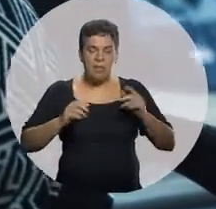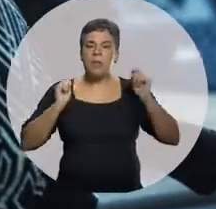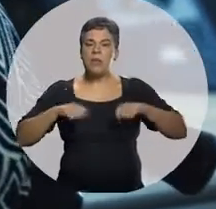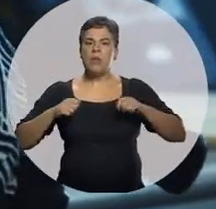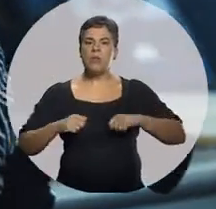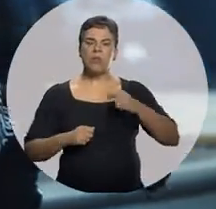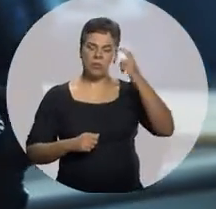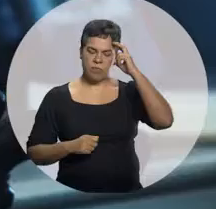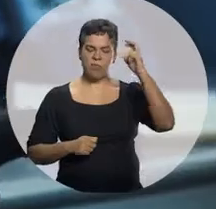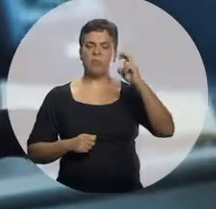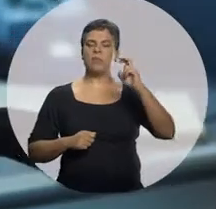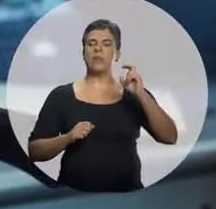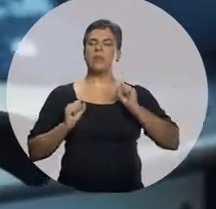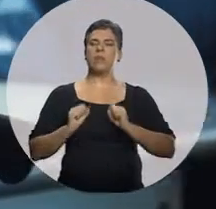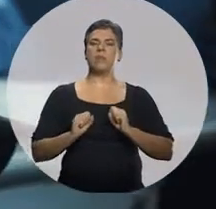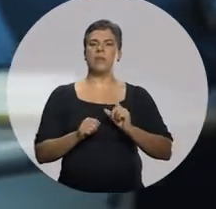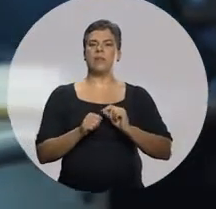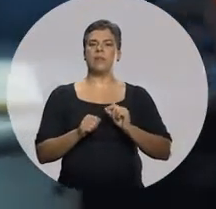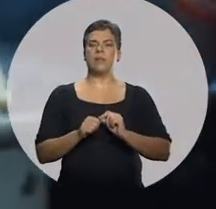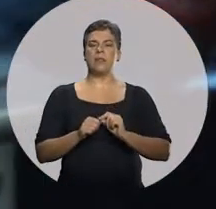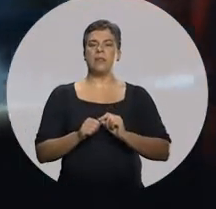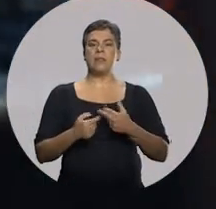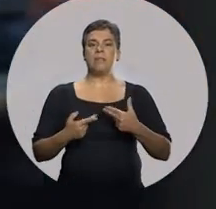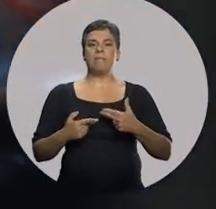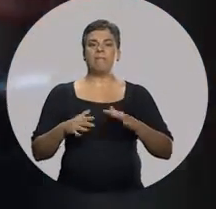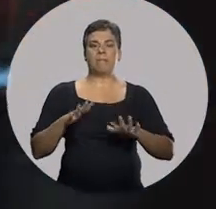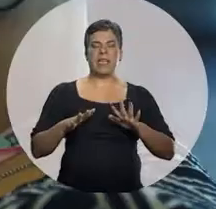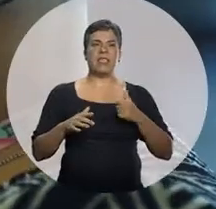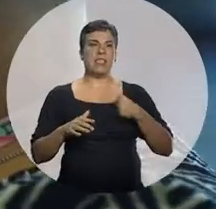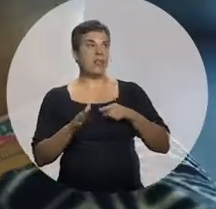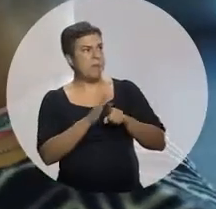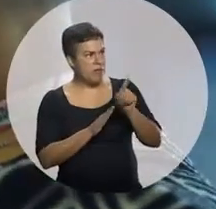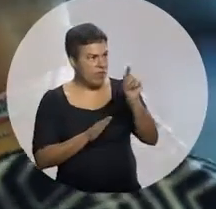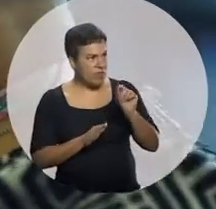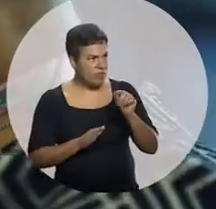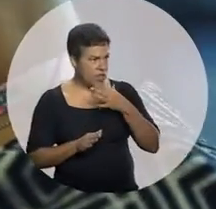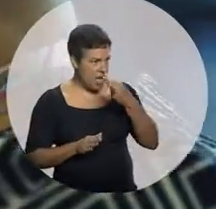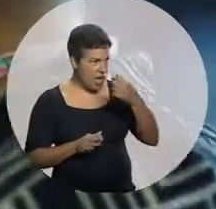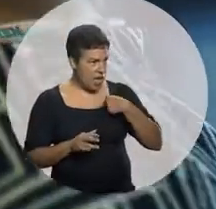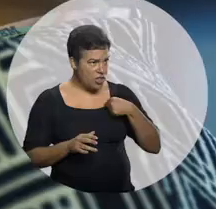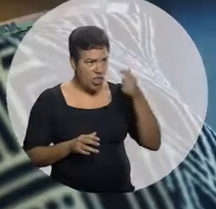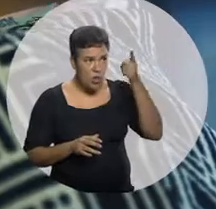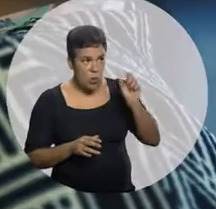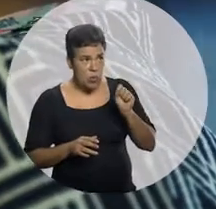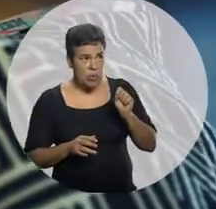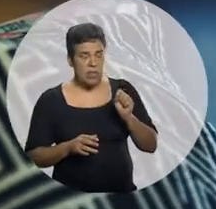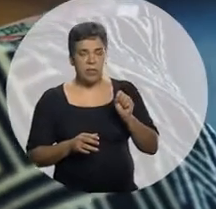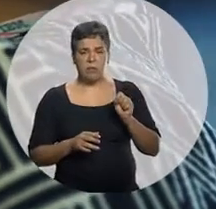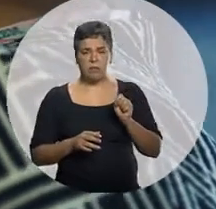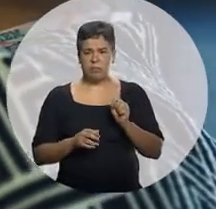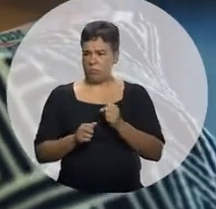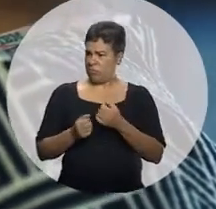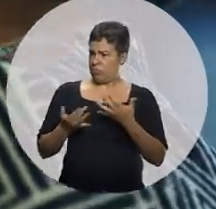dificuldades. Sempre olhavam para aquilo que eu poderia fazer. Muitas vezes eu é que questionava, mas você acha que eu vou